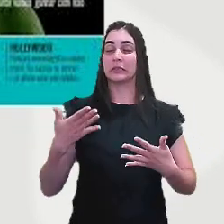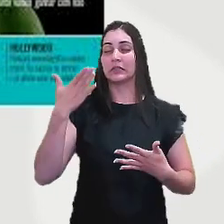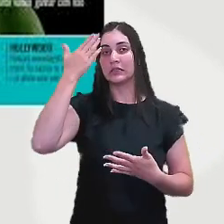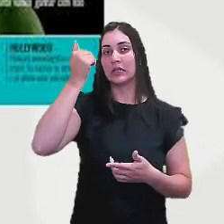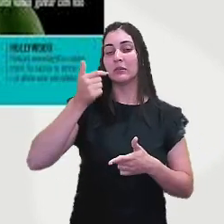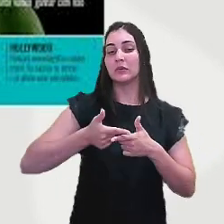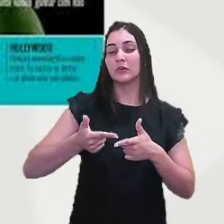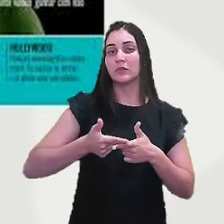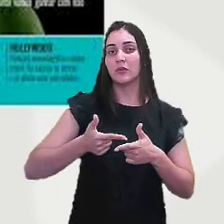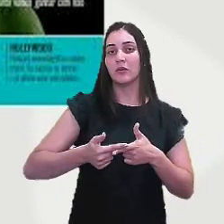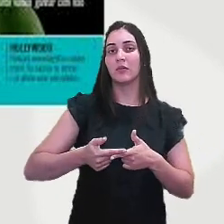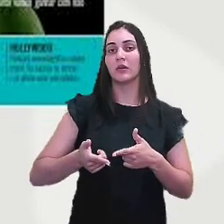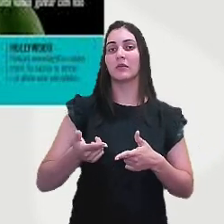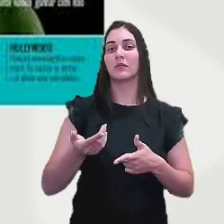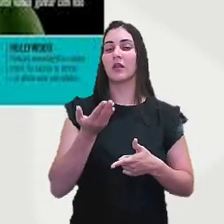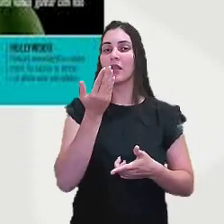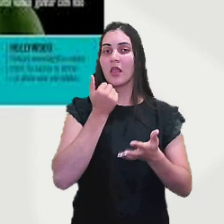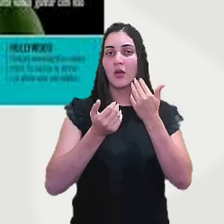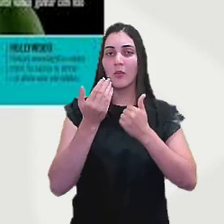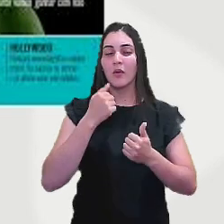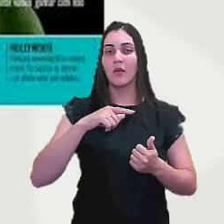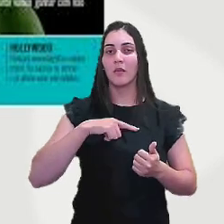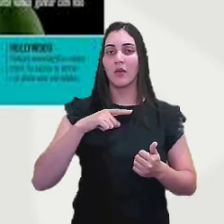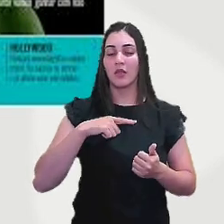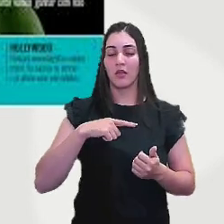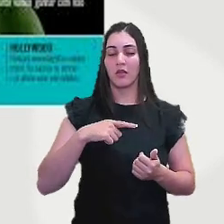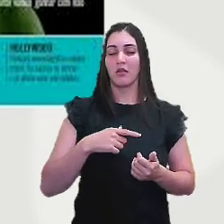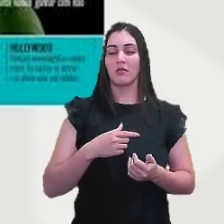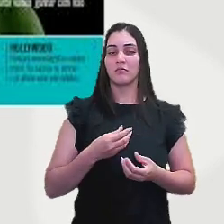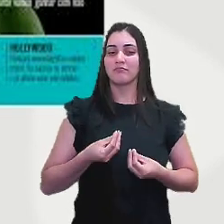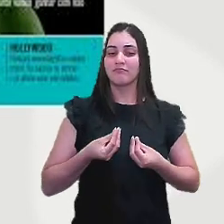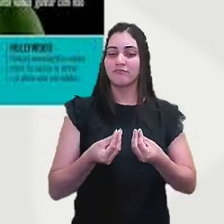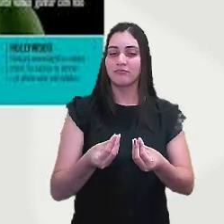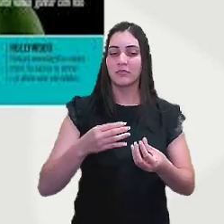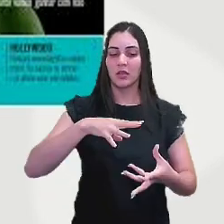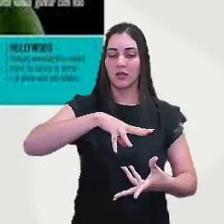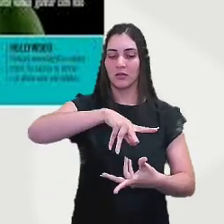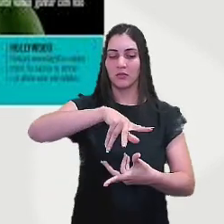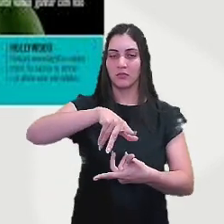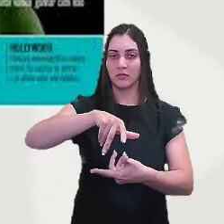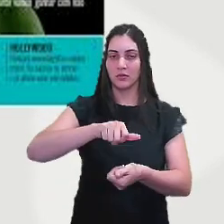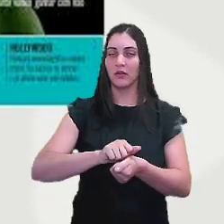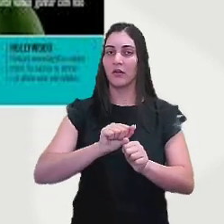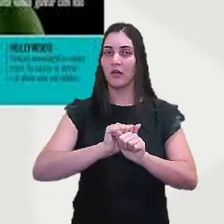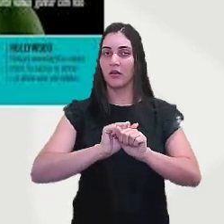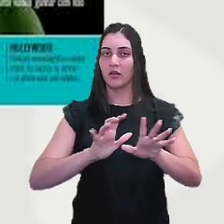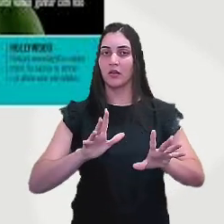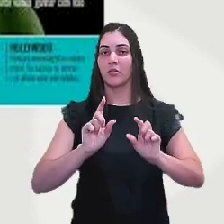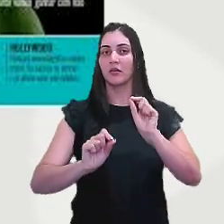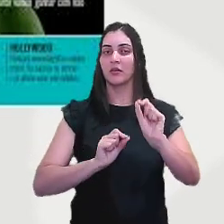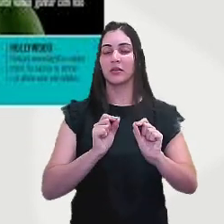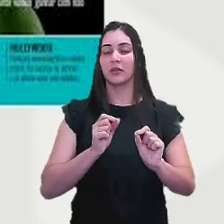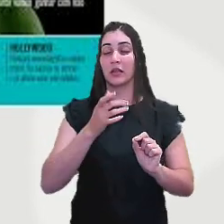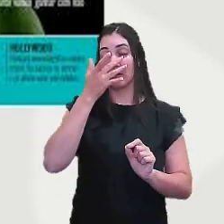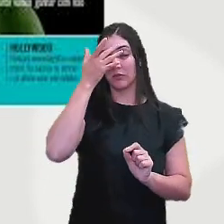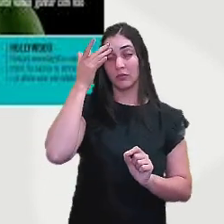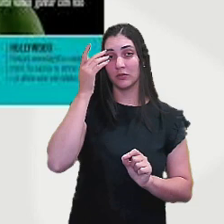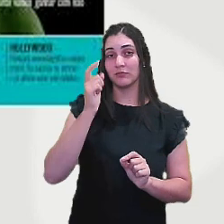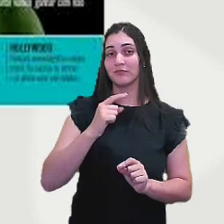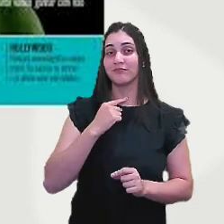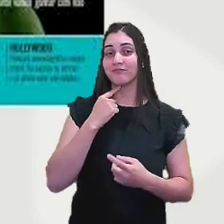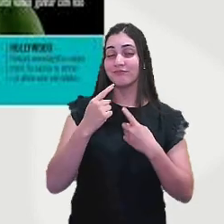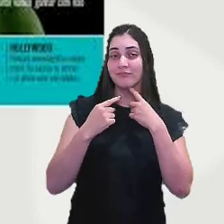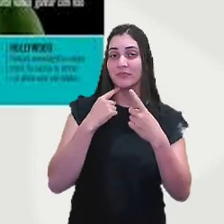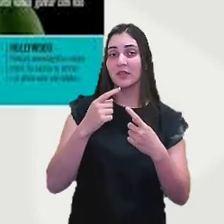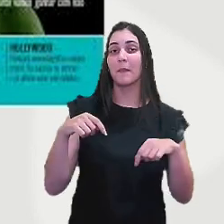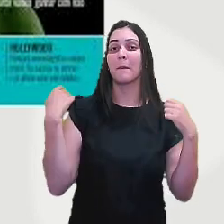alimentação para atender a necessidade mundial salta aos nossos olhos, é clara. Ninguém aqui duvida que precisamos de